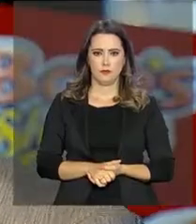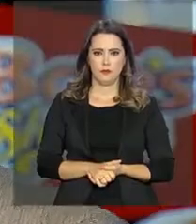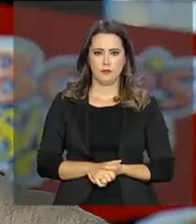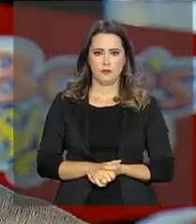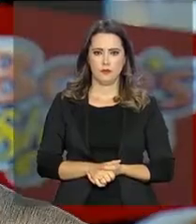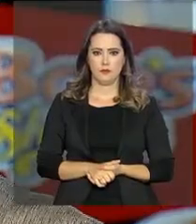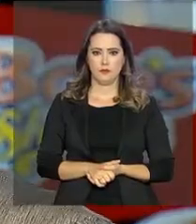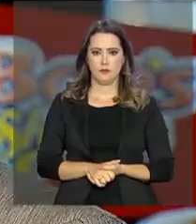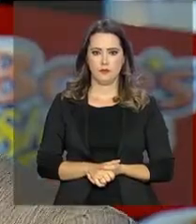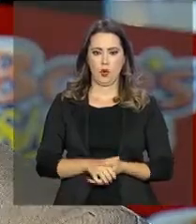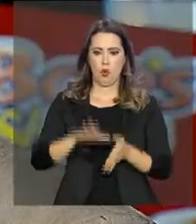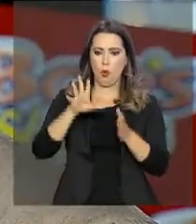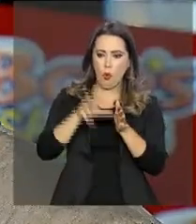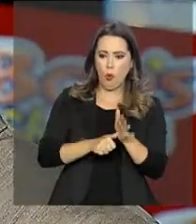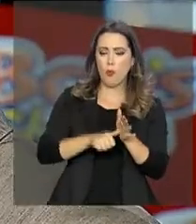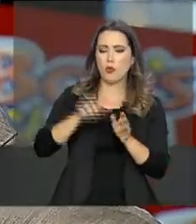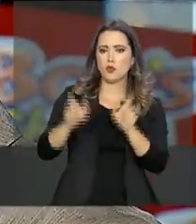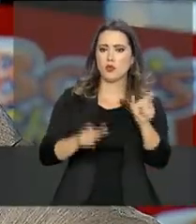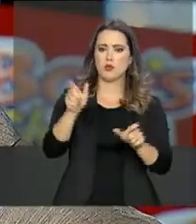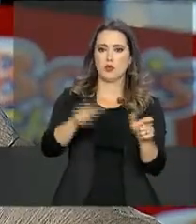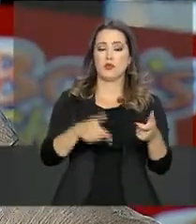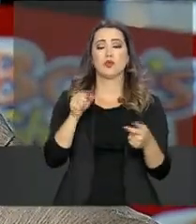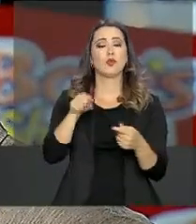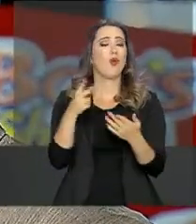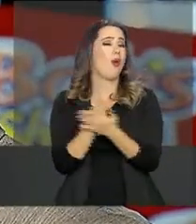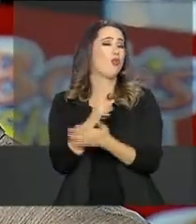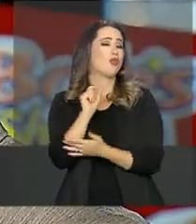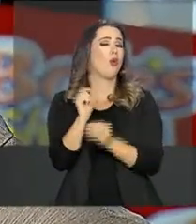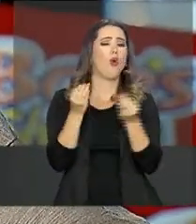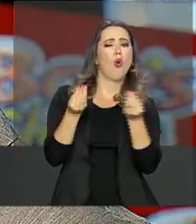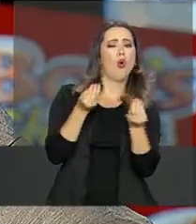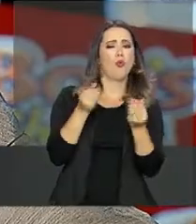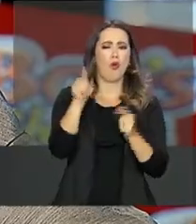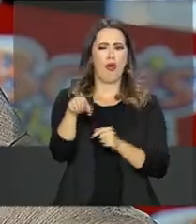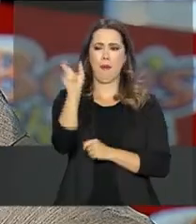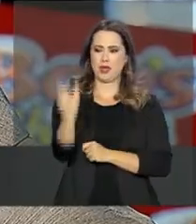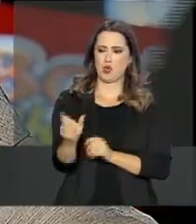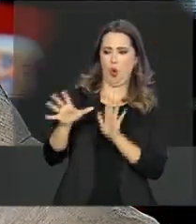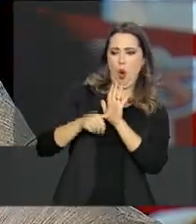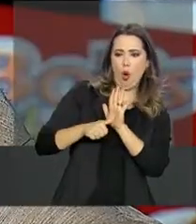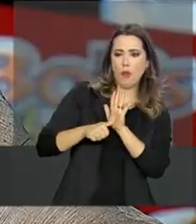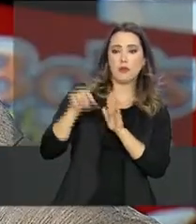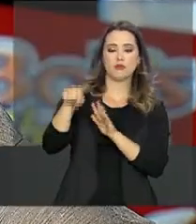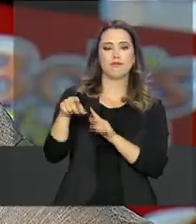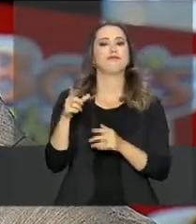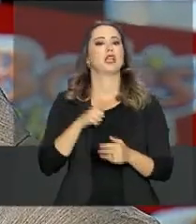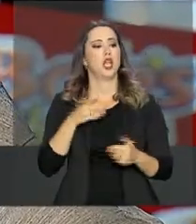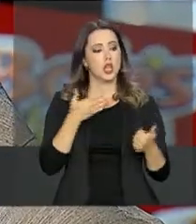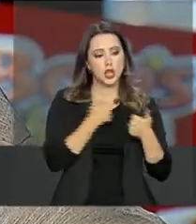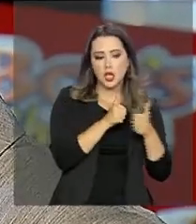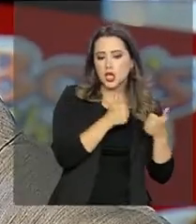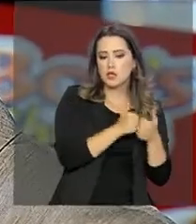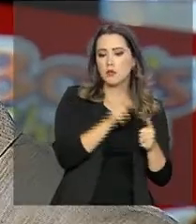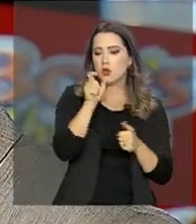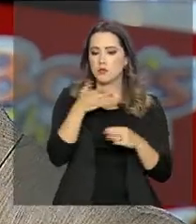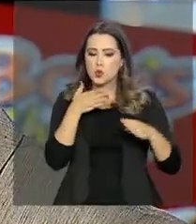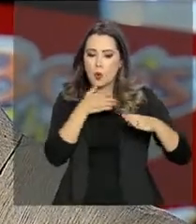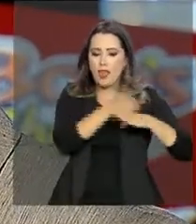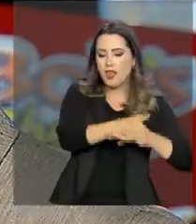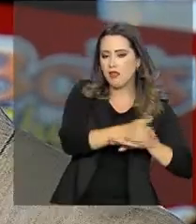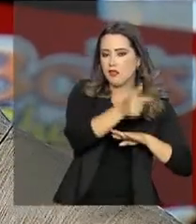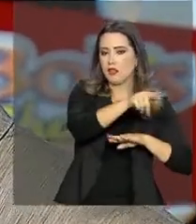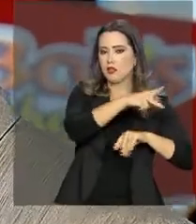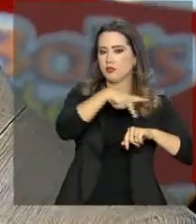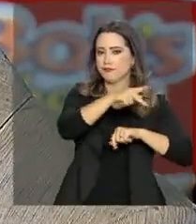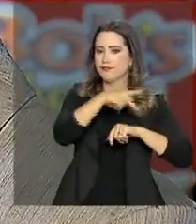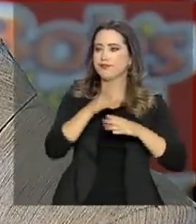O tráfico se desenvolve por meio de deslocamento de pessoas, fazer com que haja o transporte, entrada, saída, movimentação